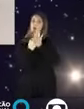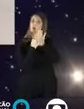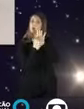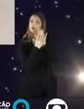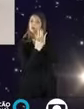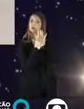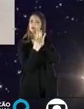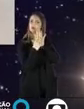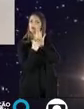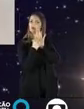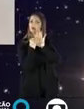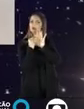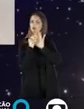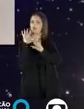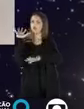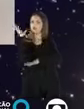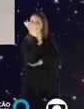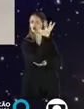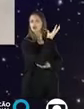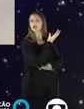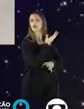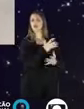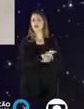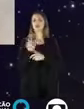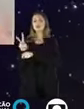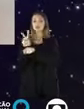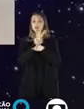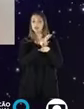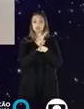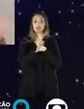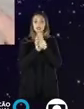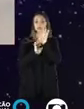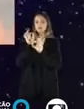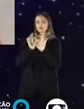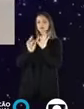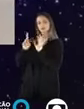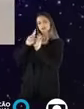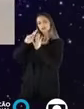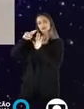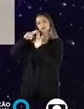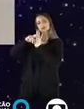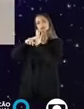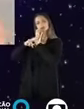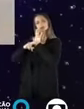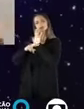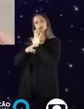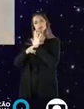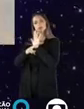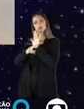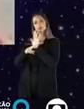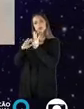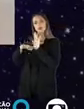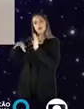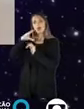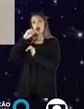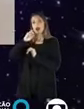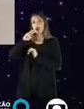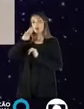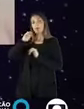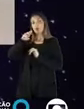integração lavoura-pecuária-floresta, quando a gente pensa na regularização, na o que está tendo do mercado de carbono,